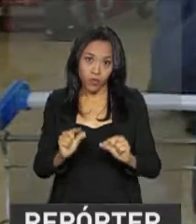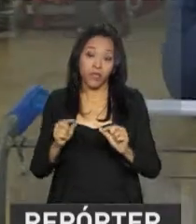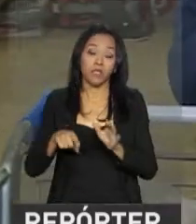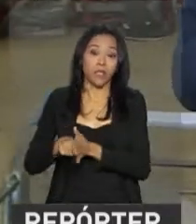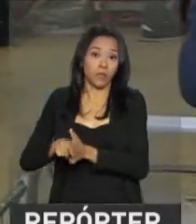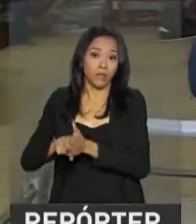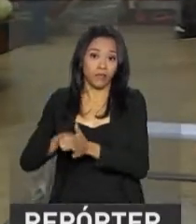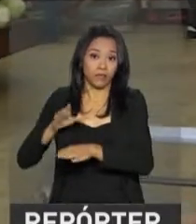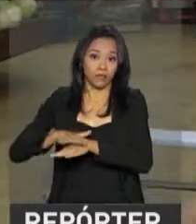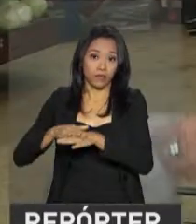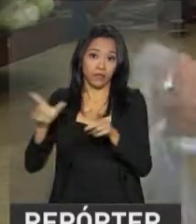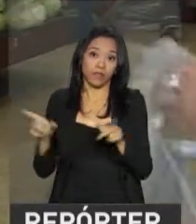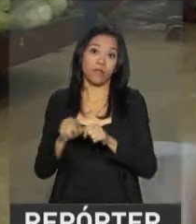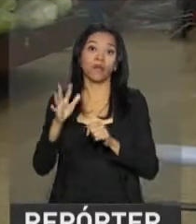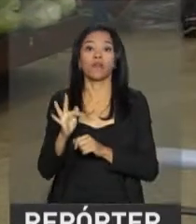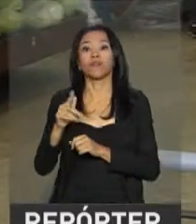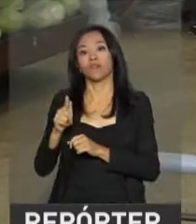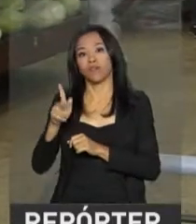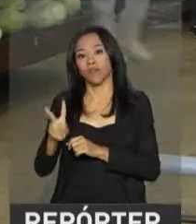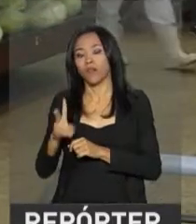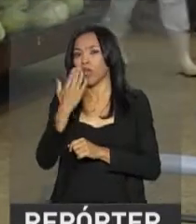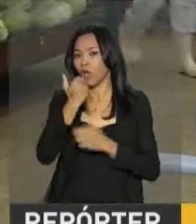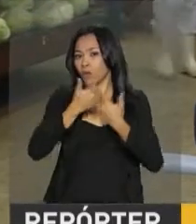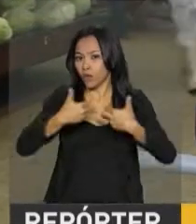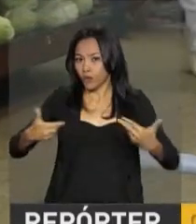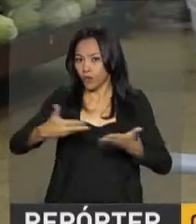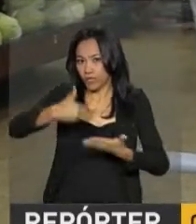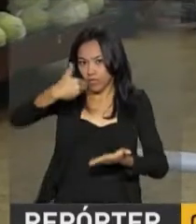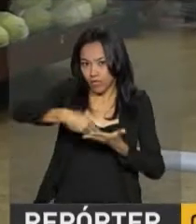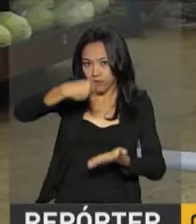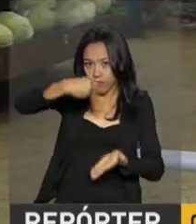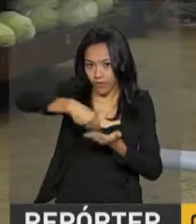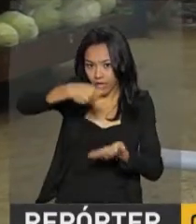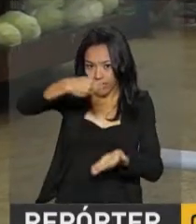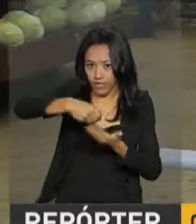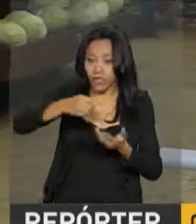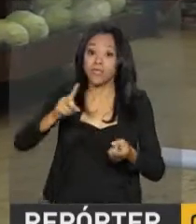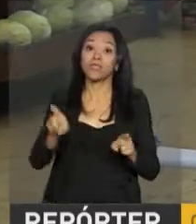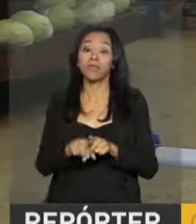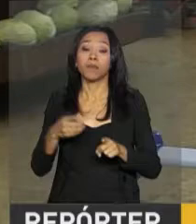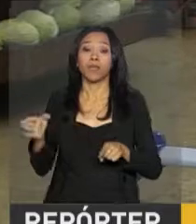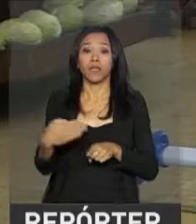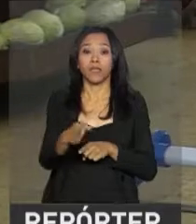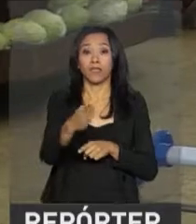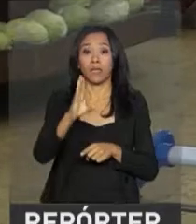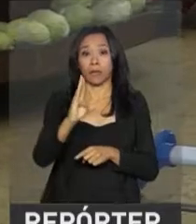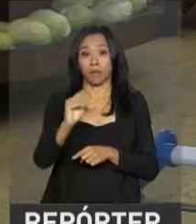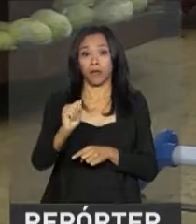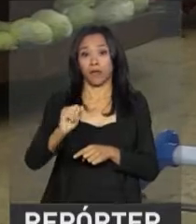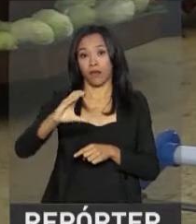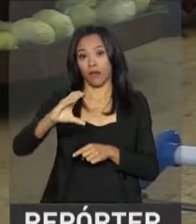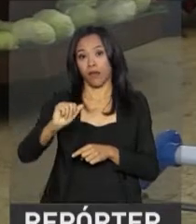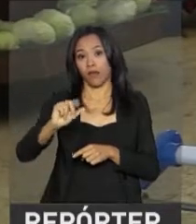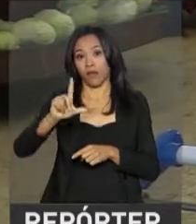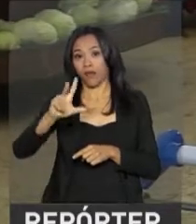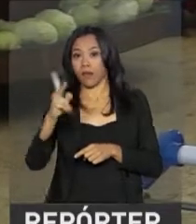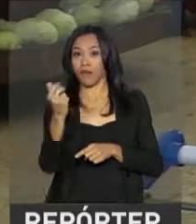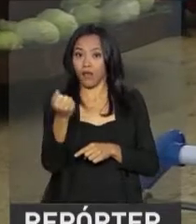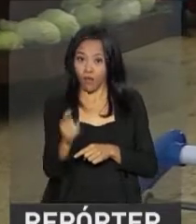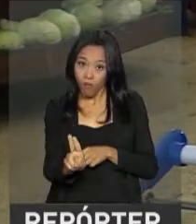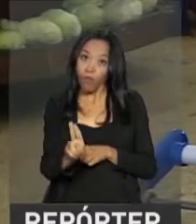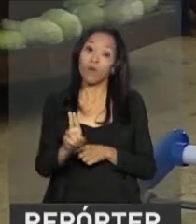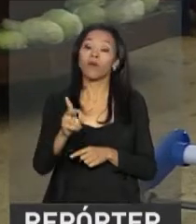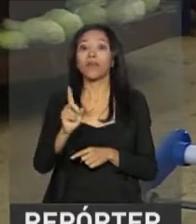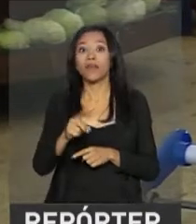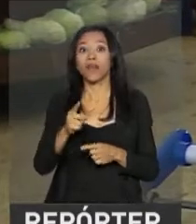Getúlio Vargas, estão as frutas e a farinha de trigo. O bacalhau, que disputa espaço lado a lado com o